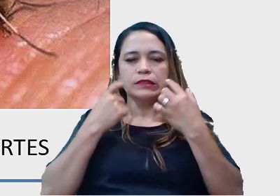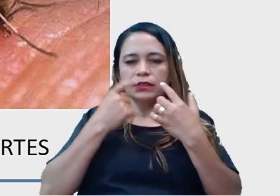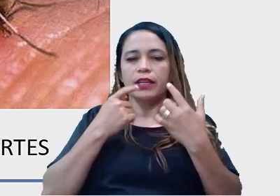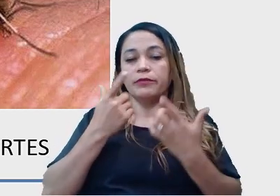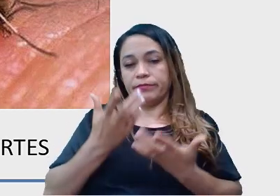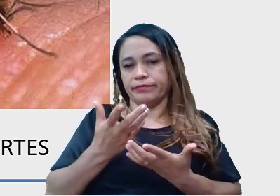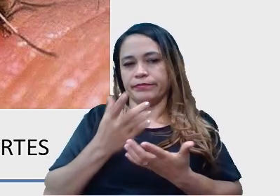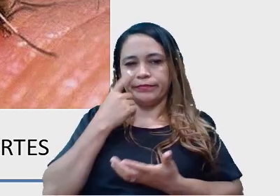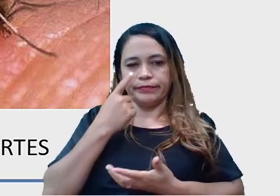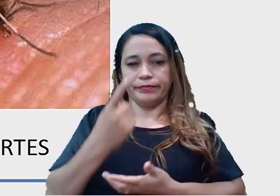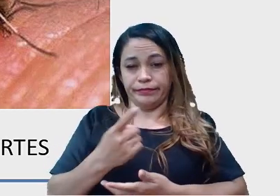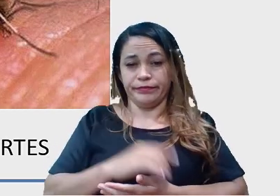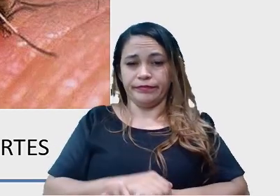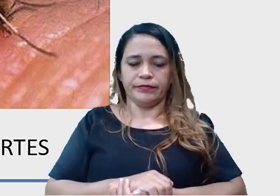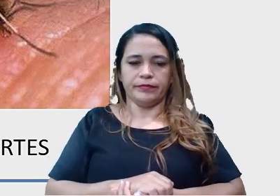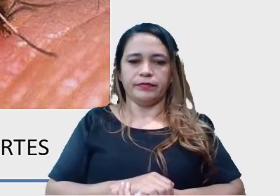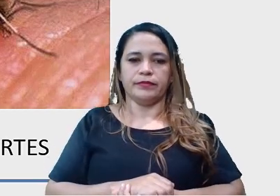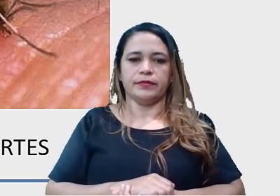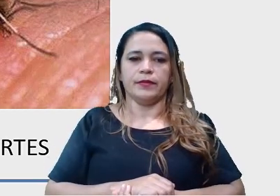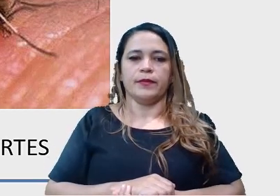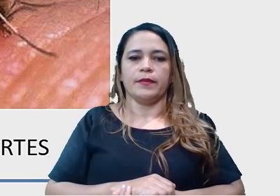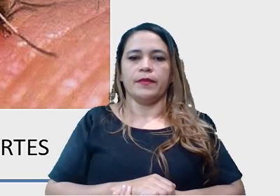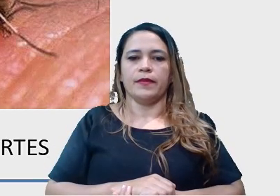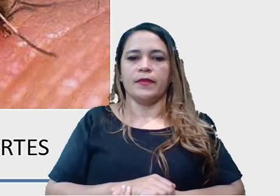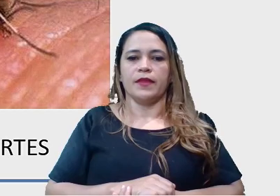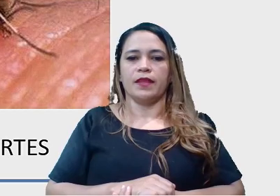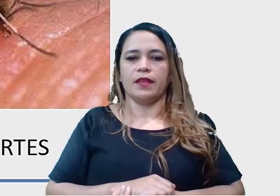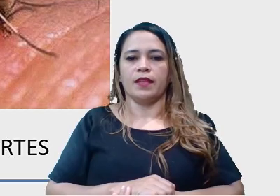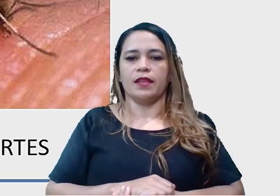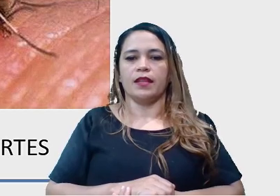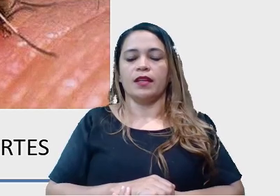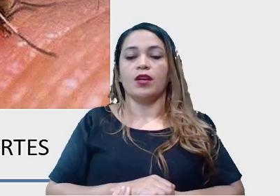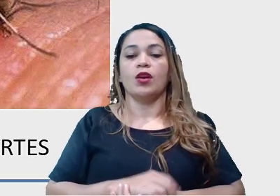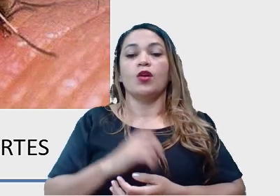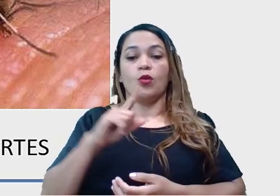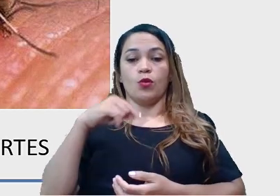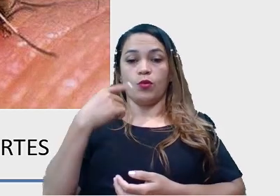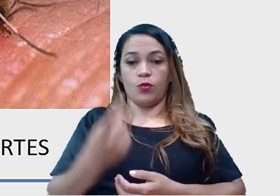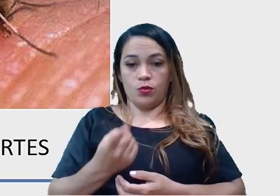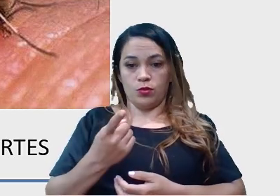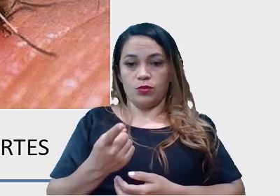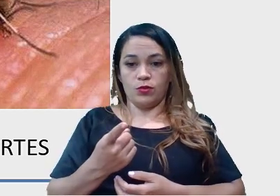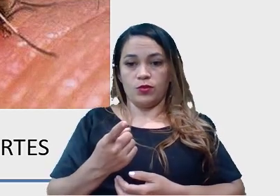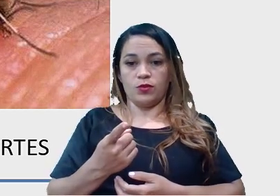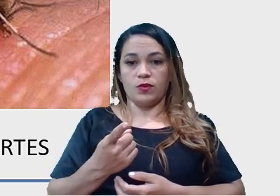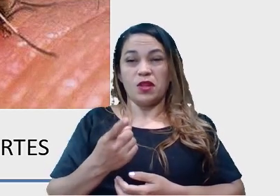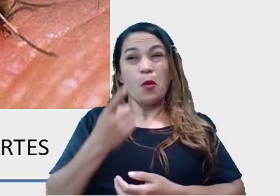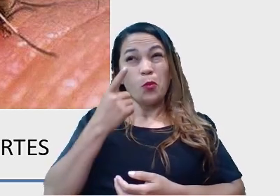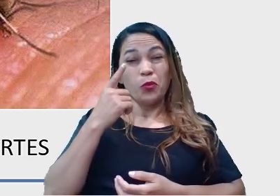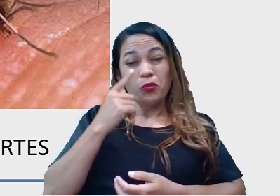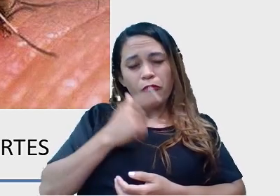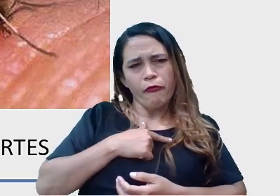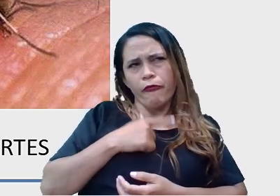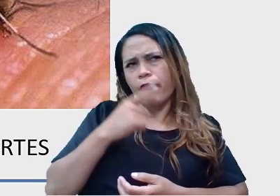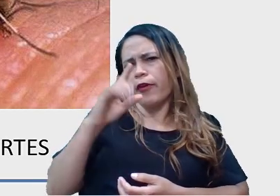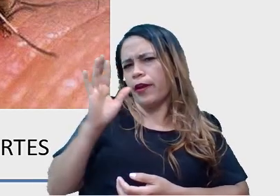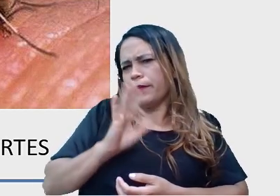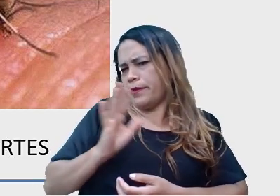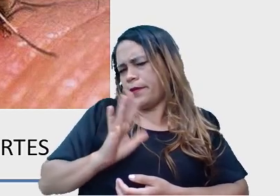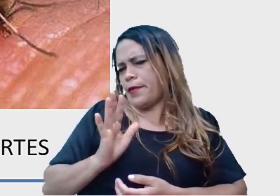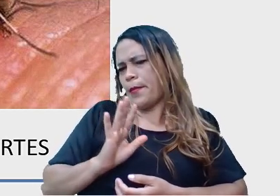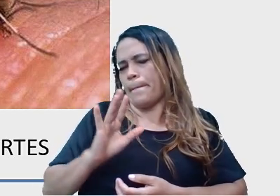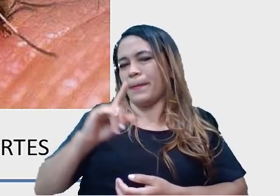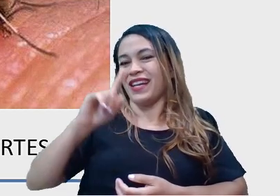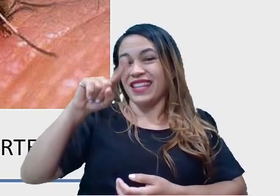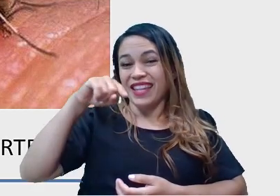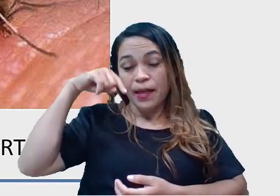e feio. Eu vou te mostrar isso agora mesmo ali, tá? Eu tô até te avisando aqui agora. O próximo slide nem é muito feio, tá? Pode ficar tranquilo. Mas o